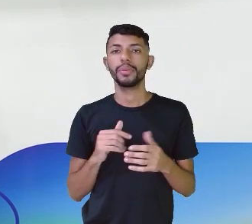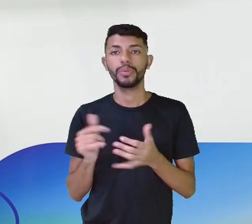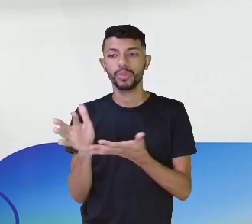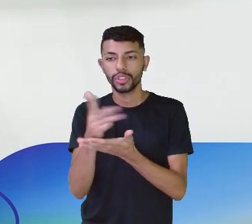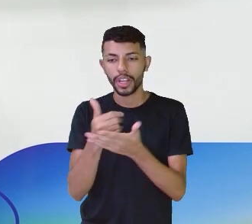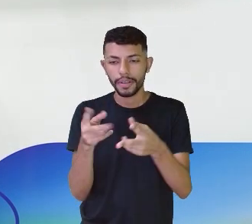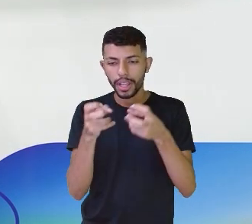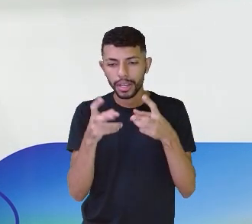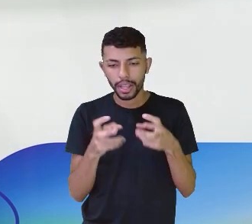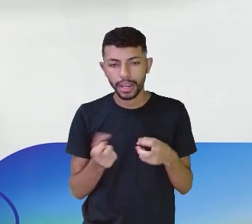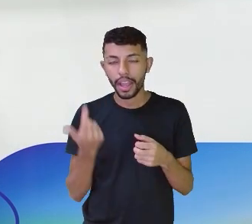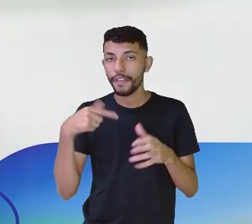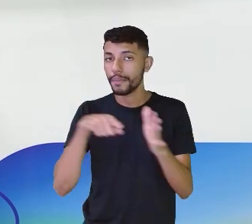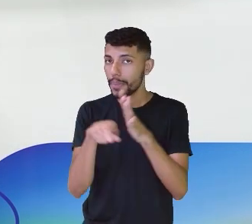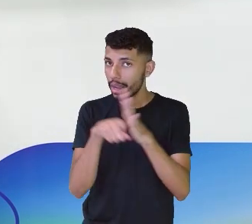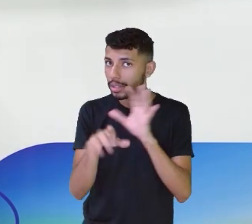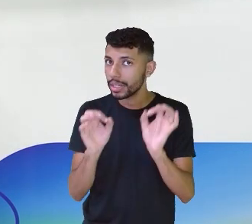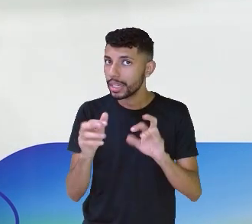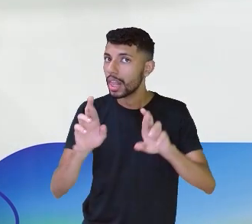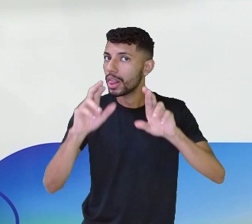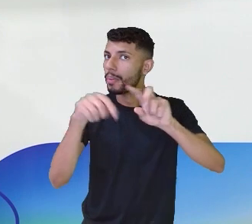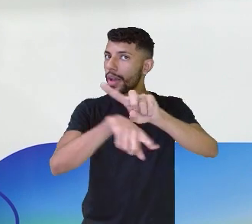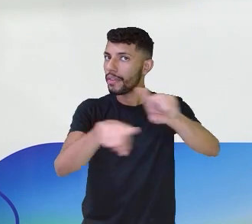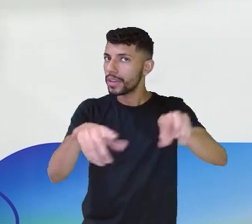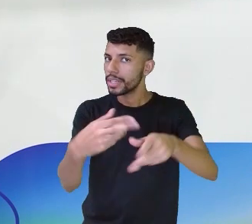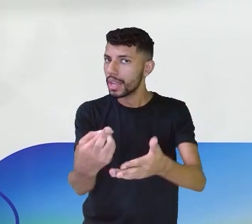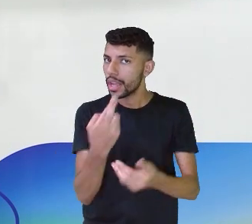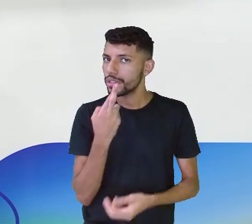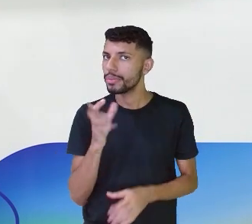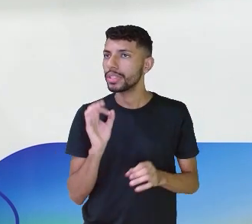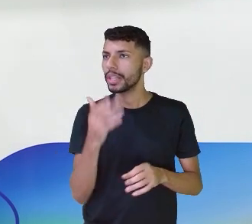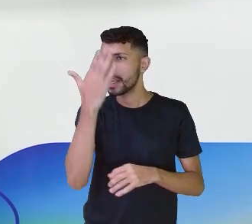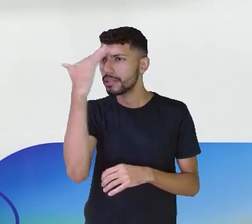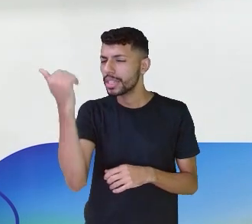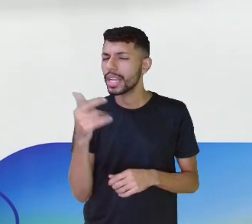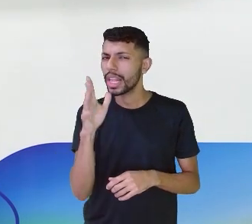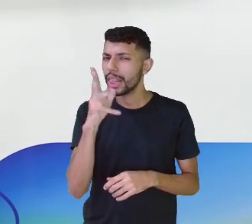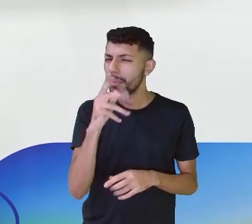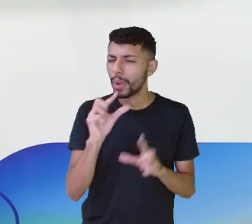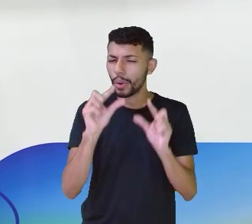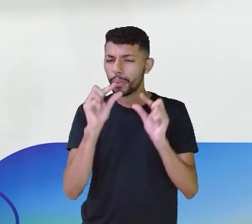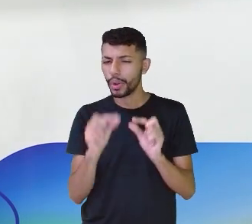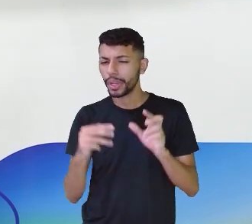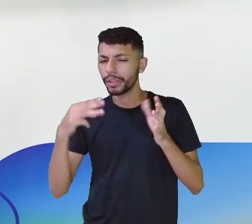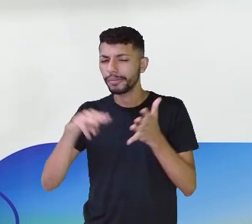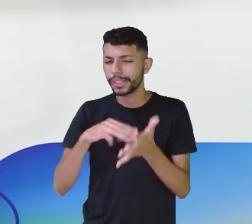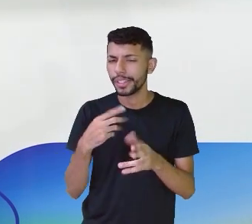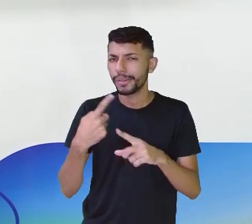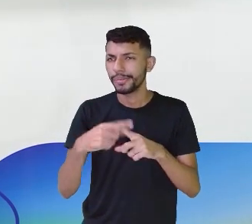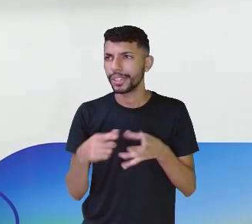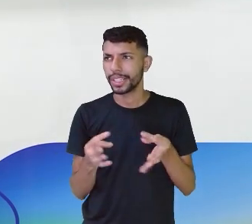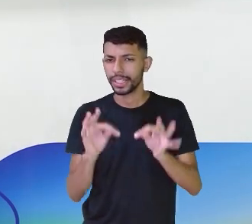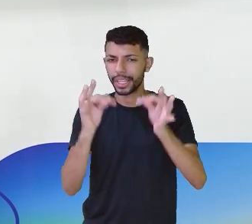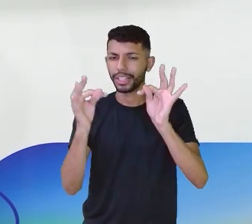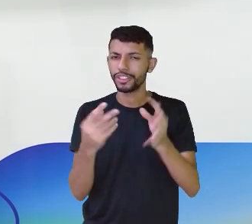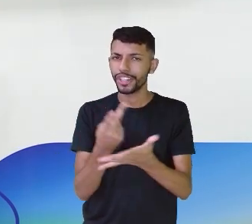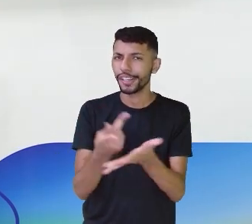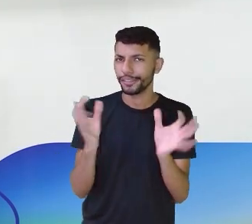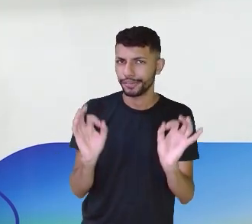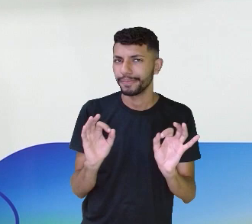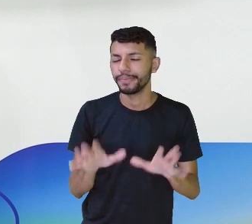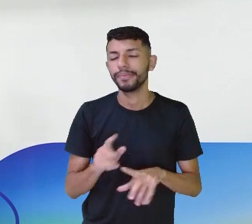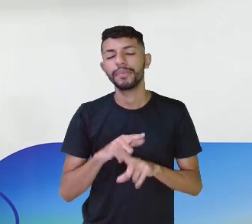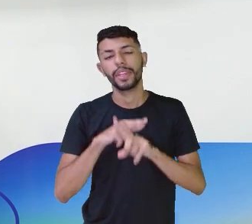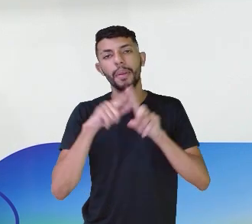algumas perguntas e espero que você me responda. Eu sei que às vezes demora um pouco para chegar, né? Que tecnologia tem dessas coisas,